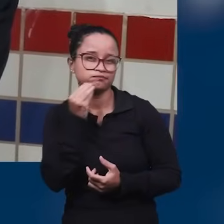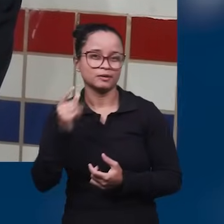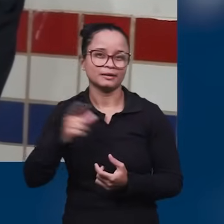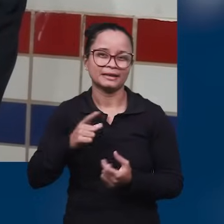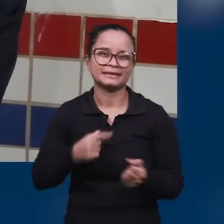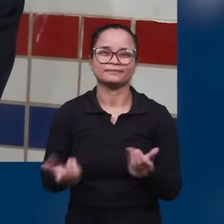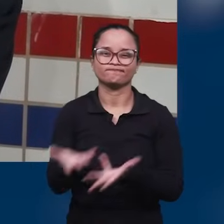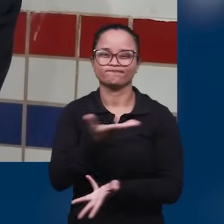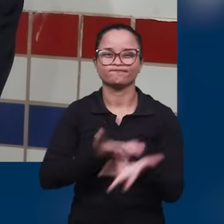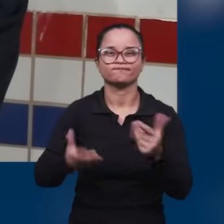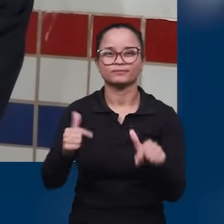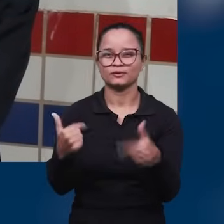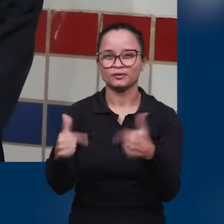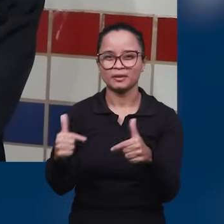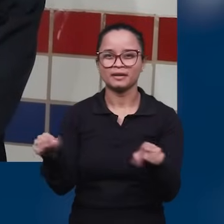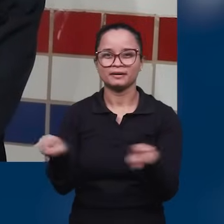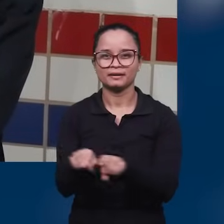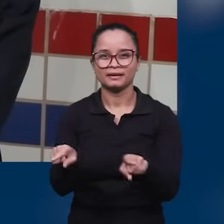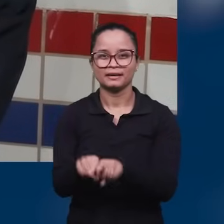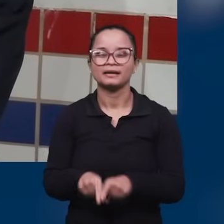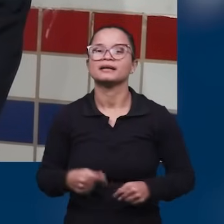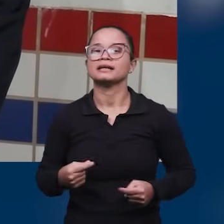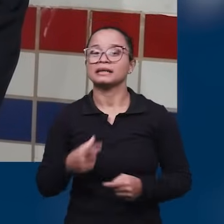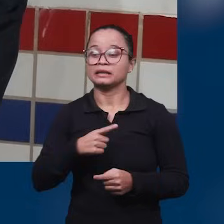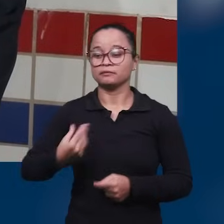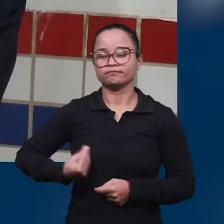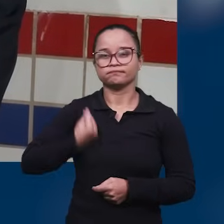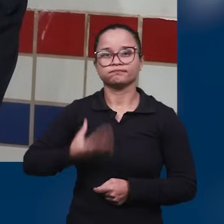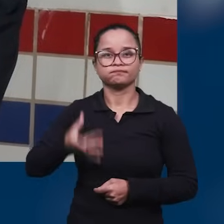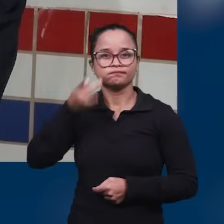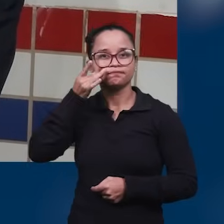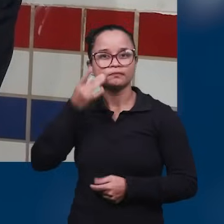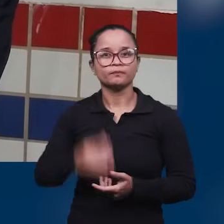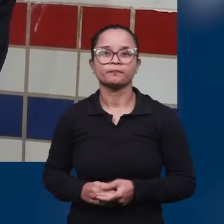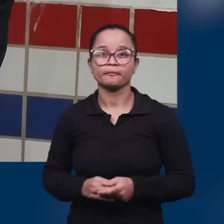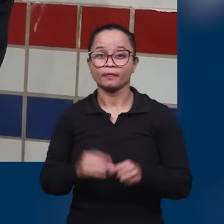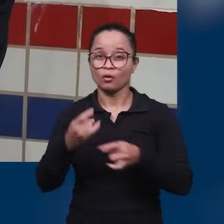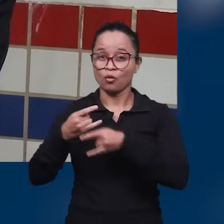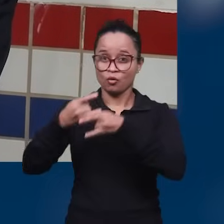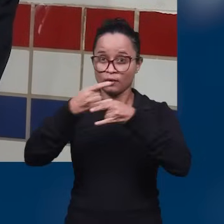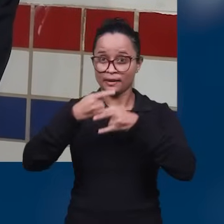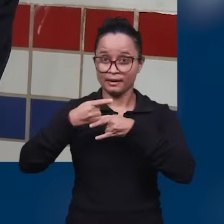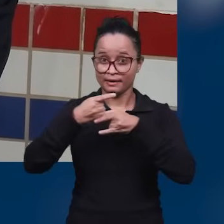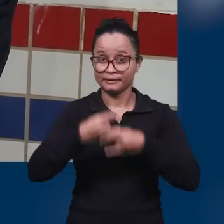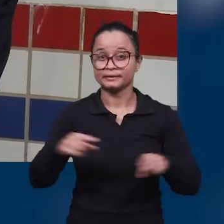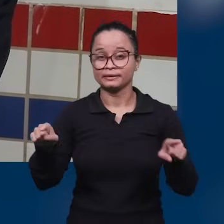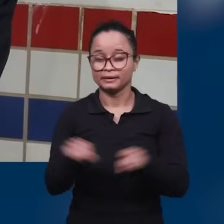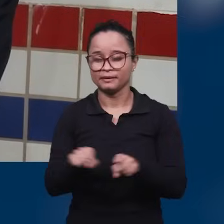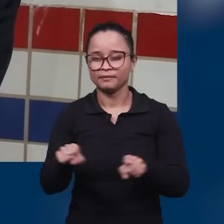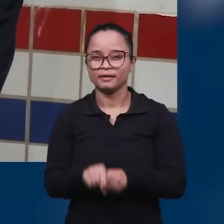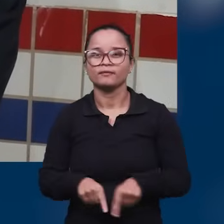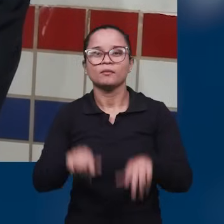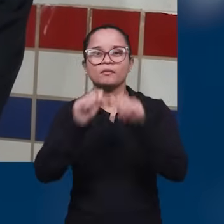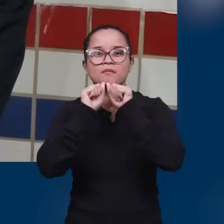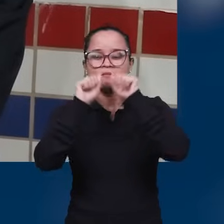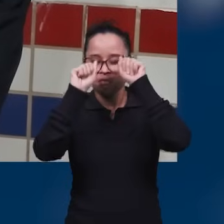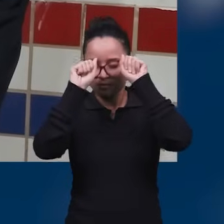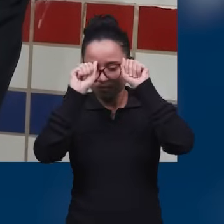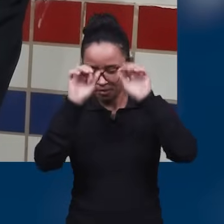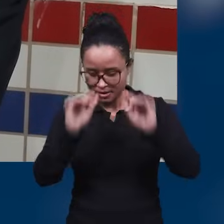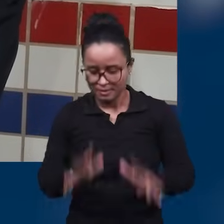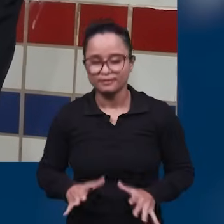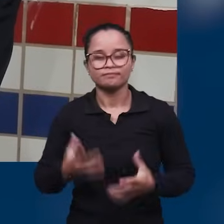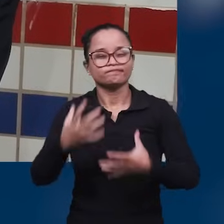presencial aqui com lives, onde trouxe uma edificação muito grande, a participação de todos os pastores. Isso